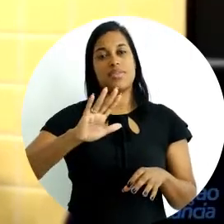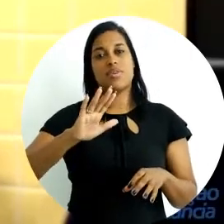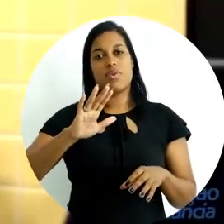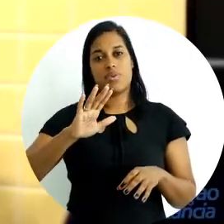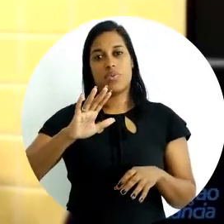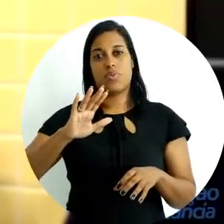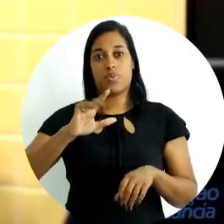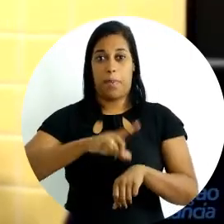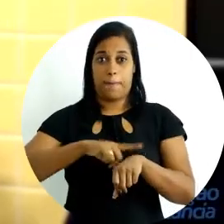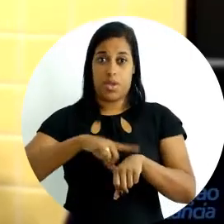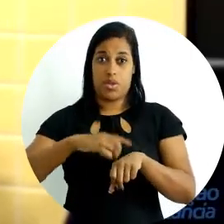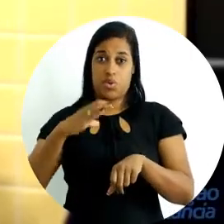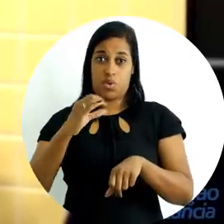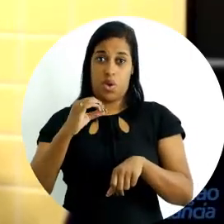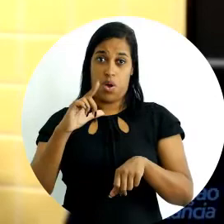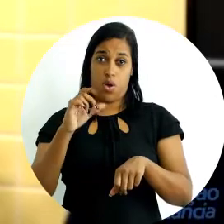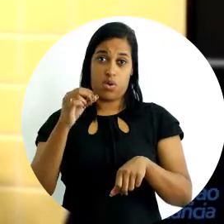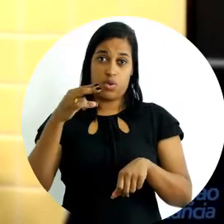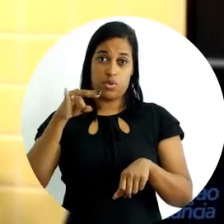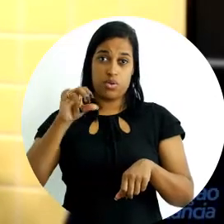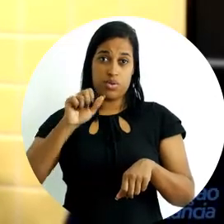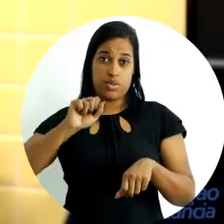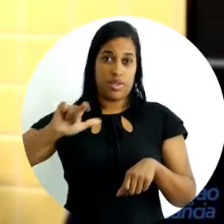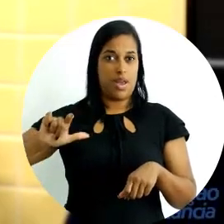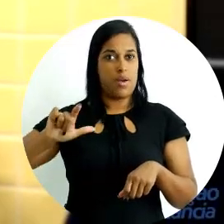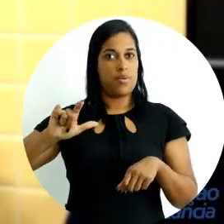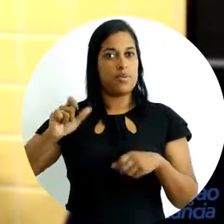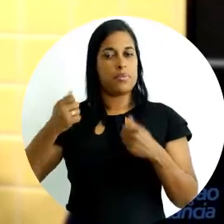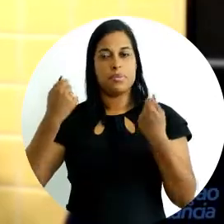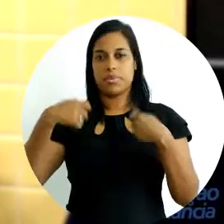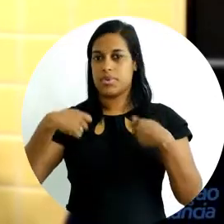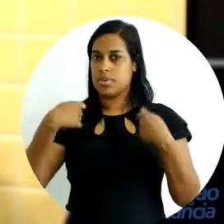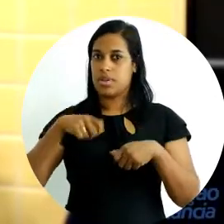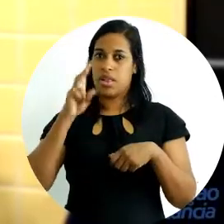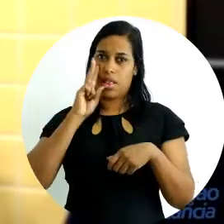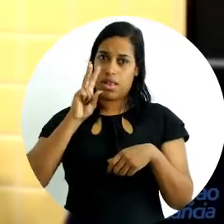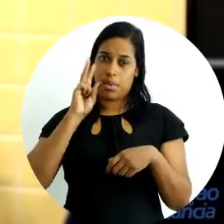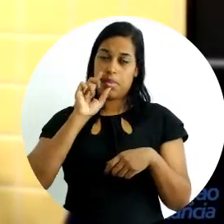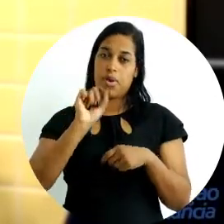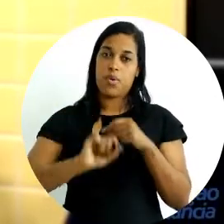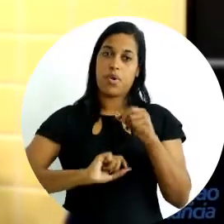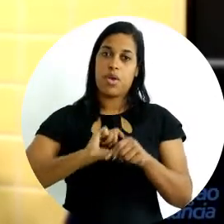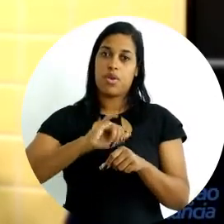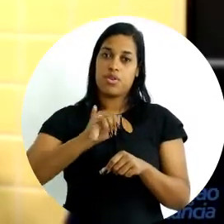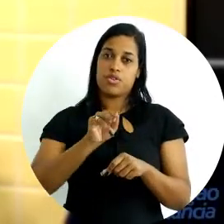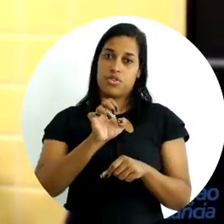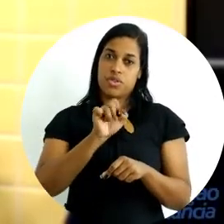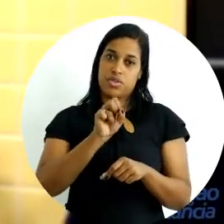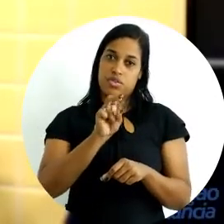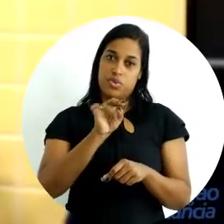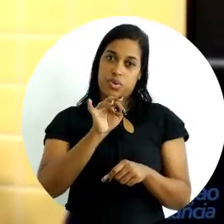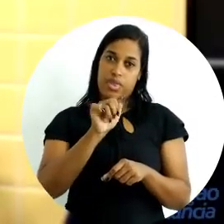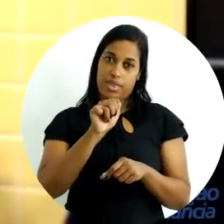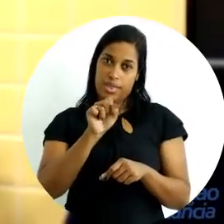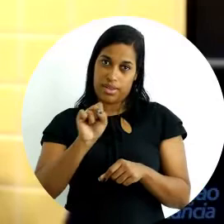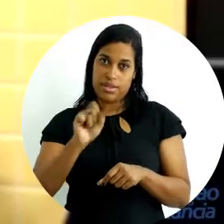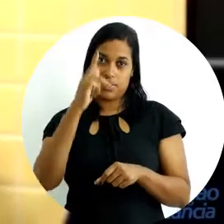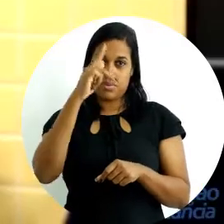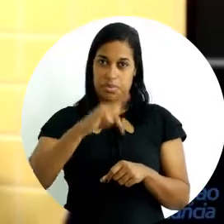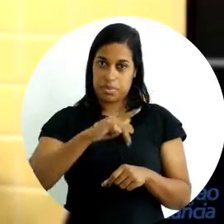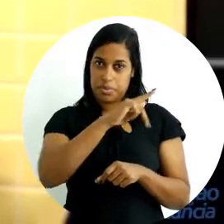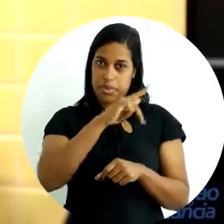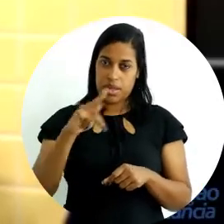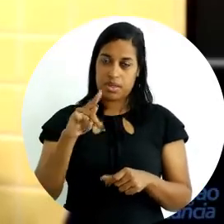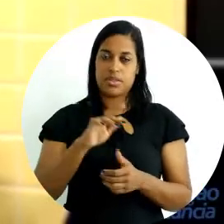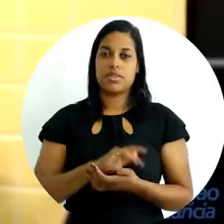Brasil no período colonial, nós não podemos deixar de lembrar os jesuítas. Os